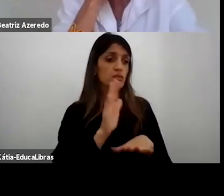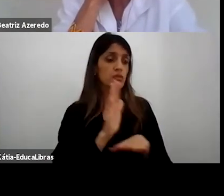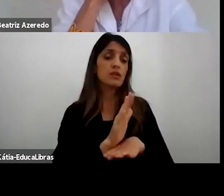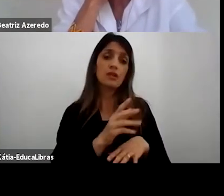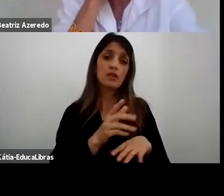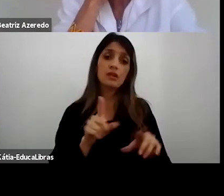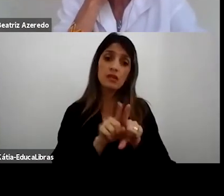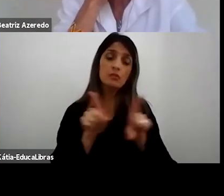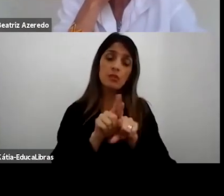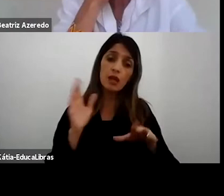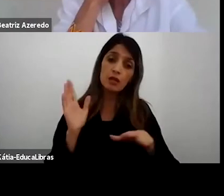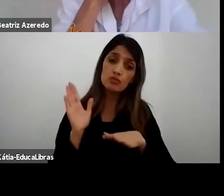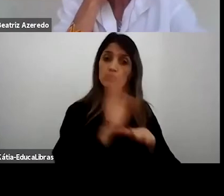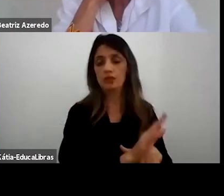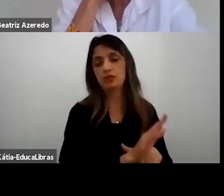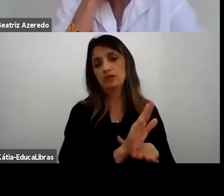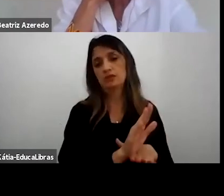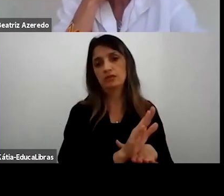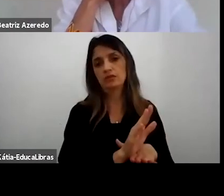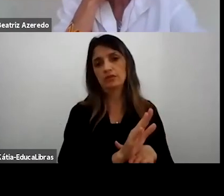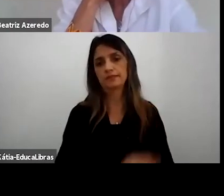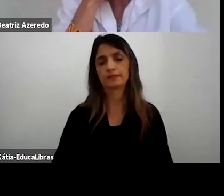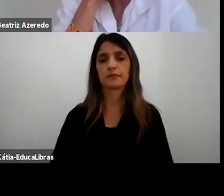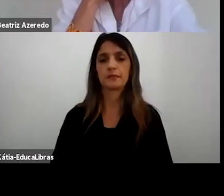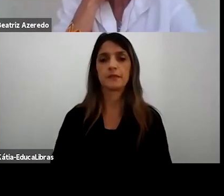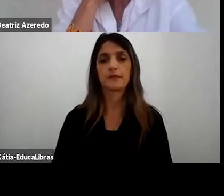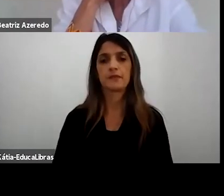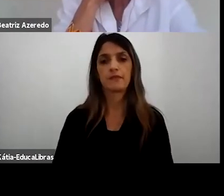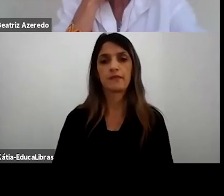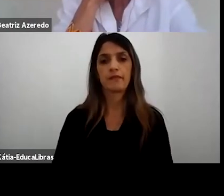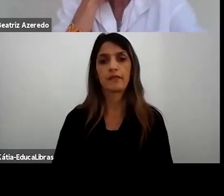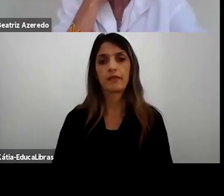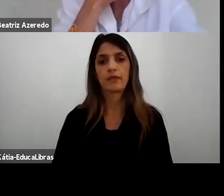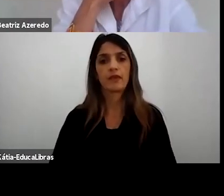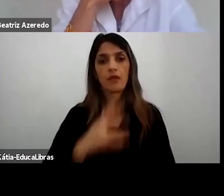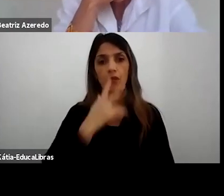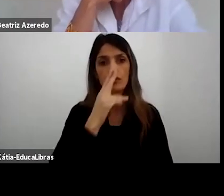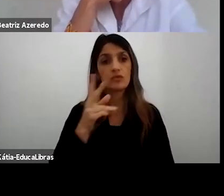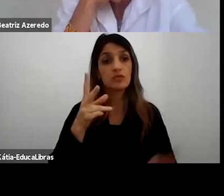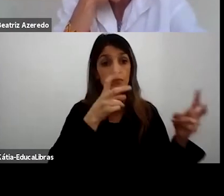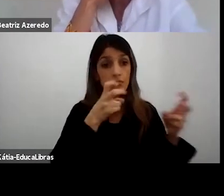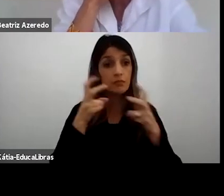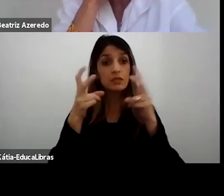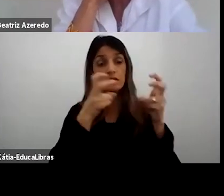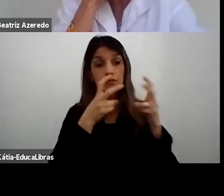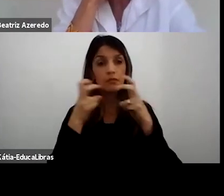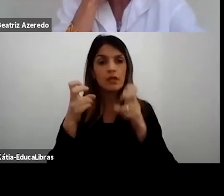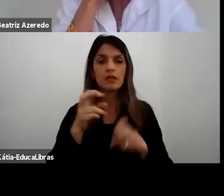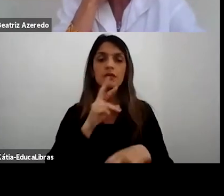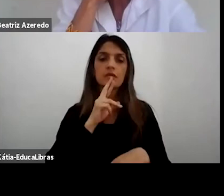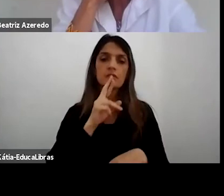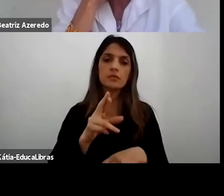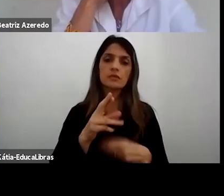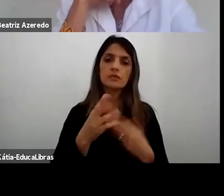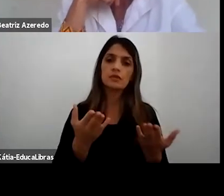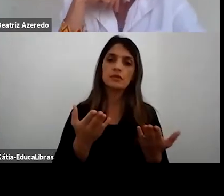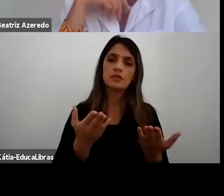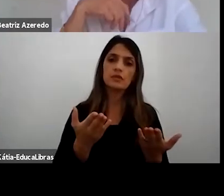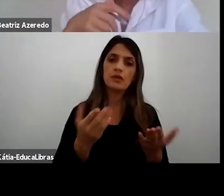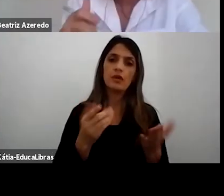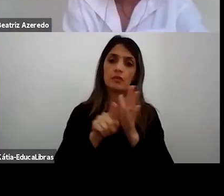forma inconsciente. Então, eu acho que a gente vai perceber respondendo um pouco a pergunta do